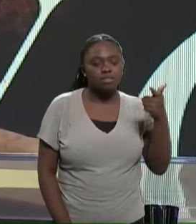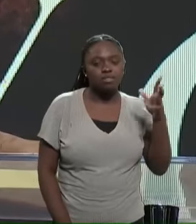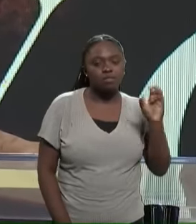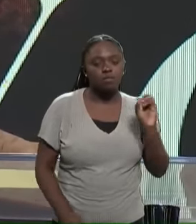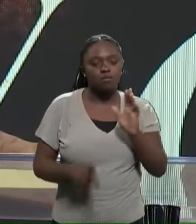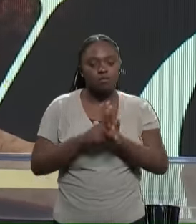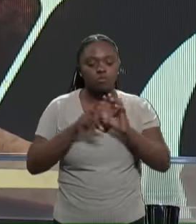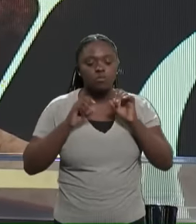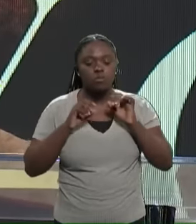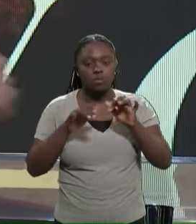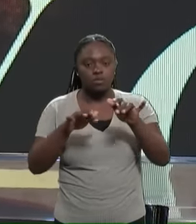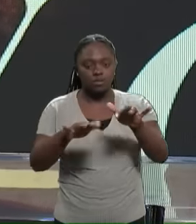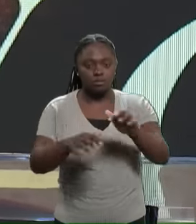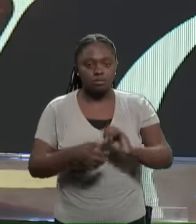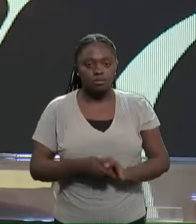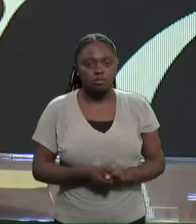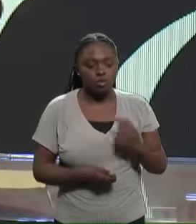Estou no pós-câncer.